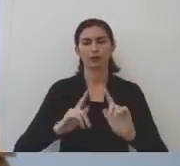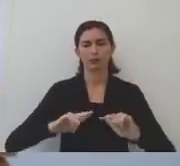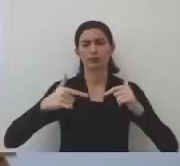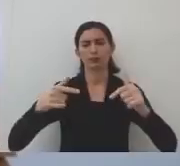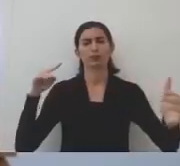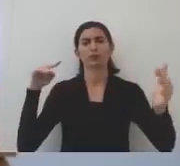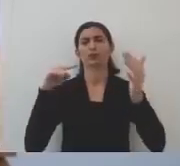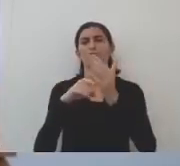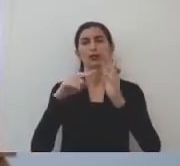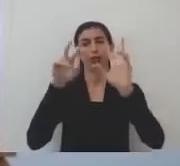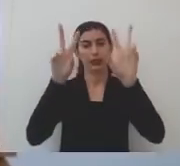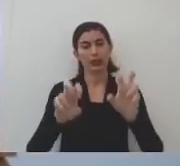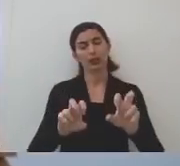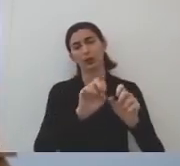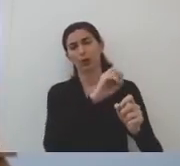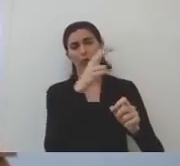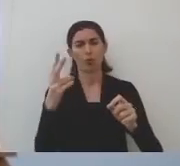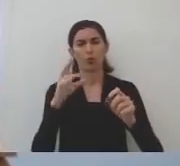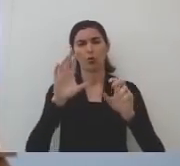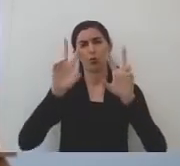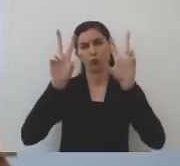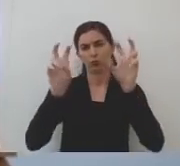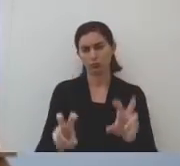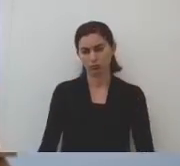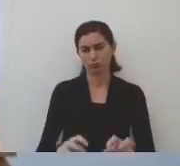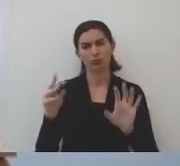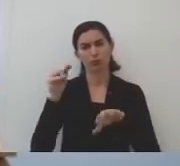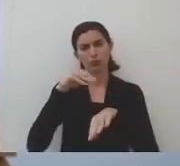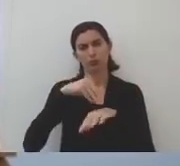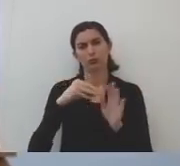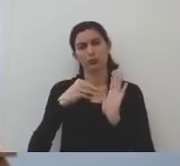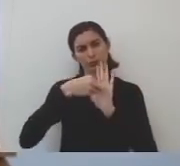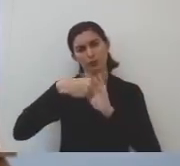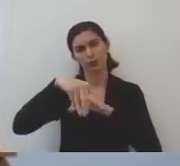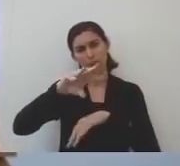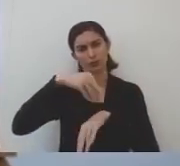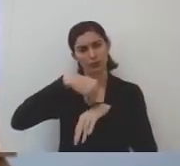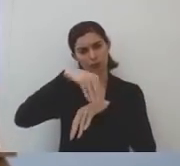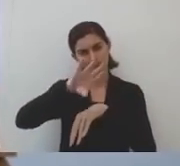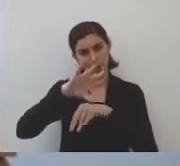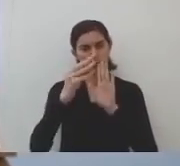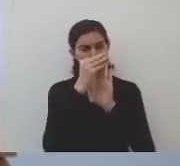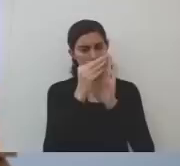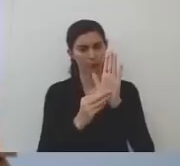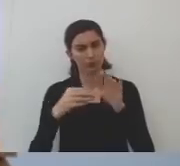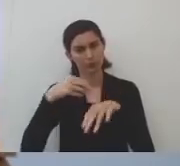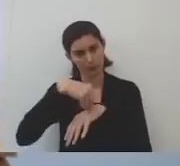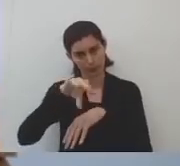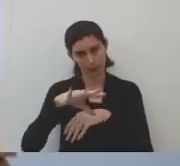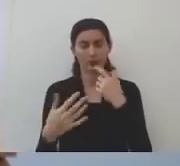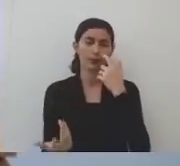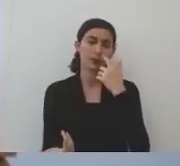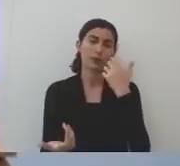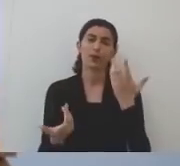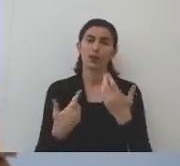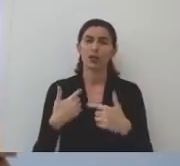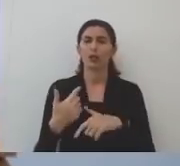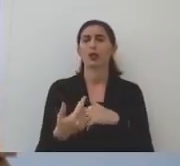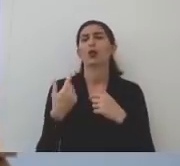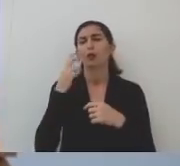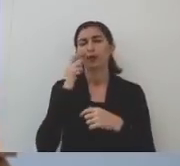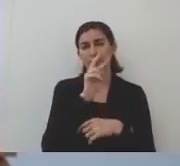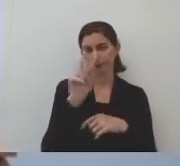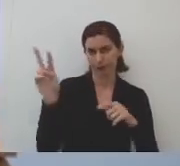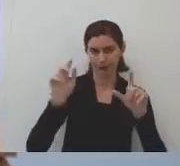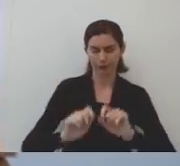com aquele tema ou aquele conteúdo que está sendo posto e que eu busco trabalhar com os nossos estudantes. Queria que vocês